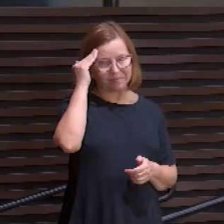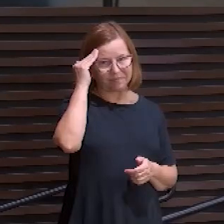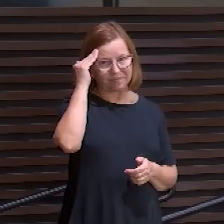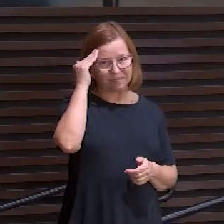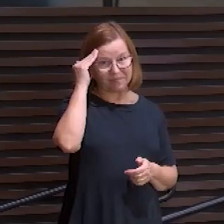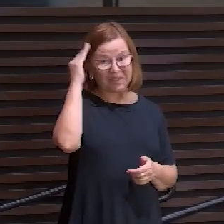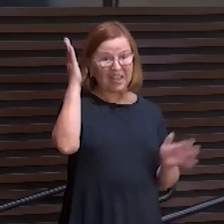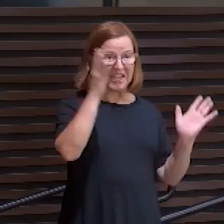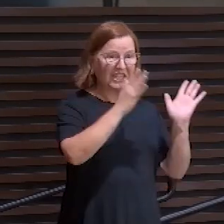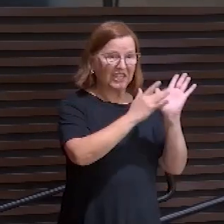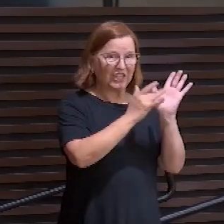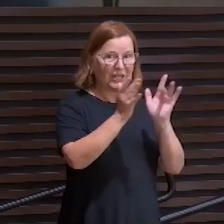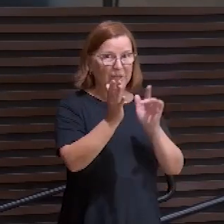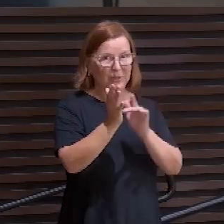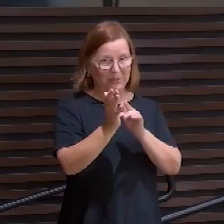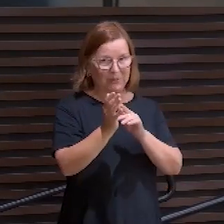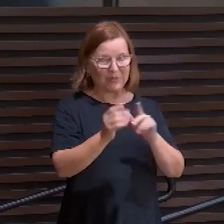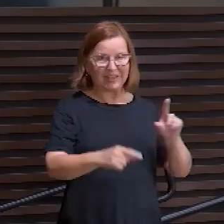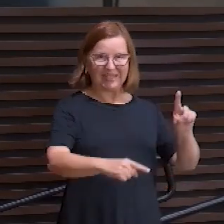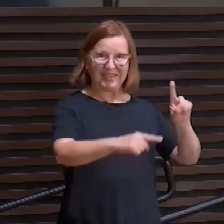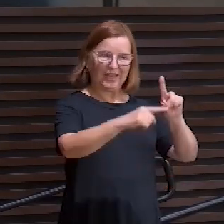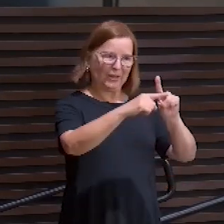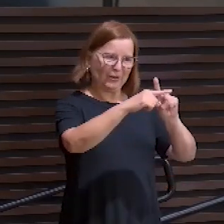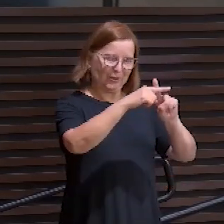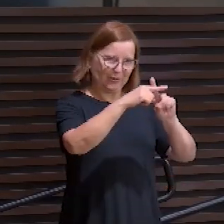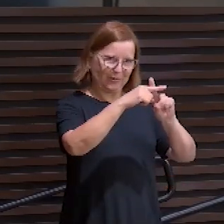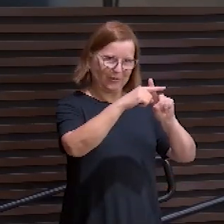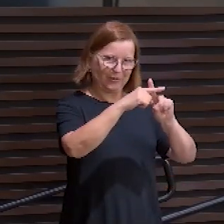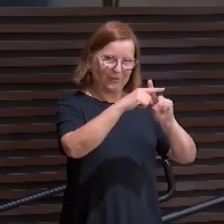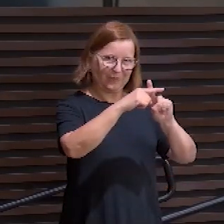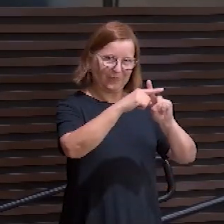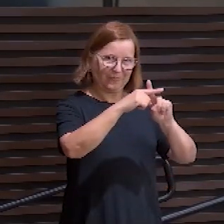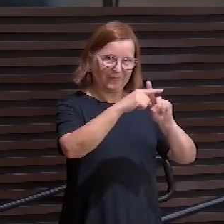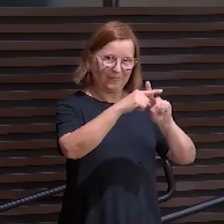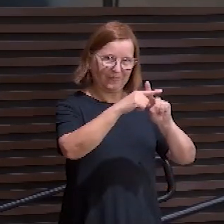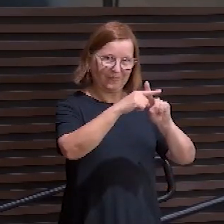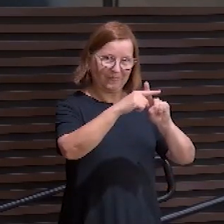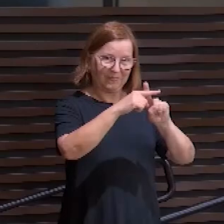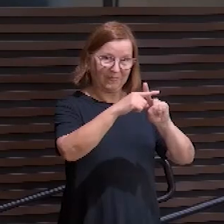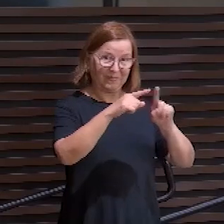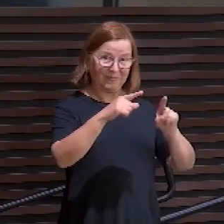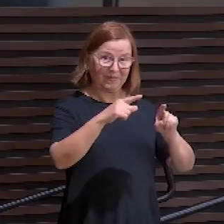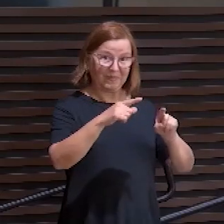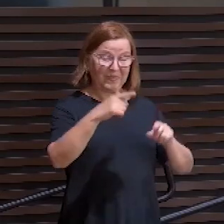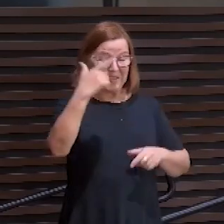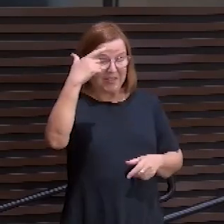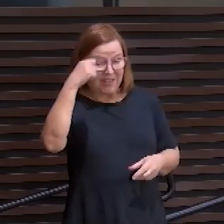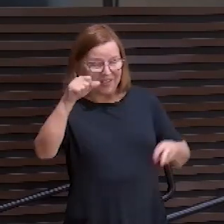que Jesus na cruz seria o triunfo